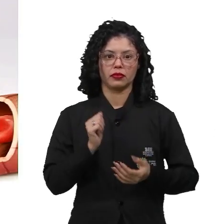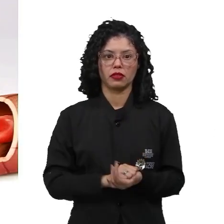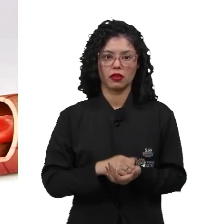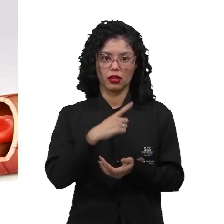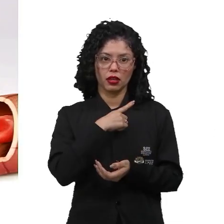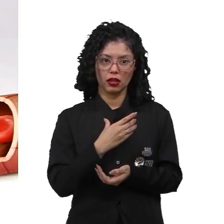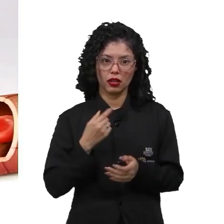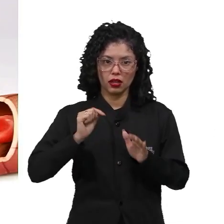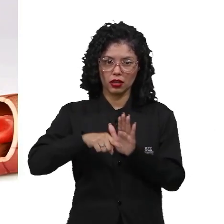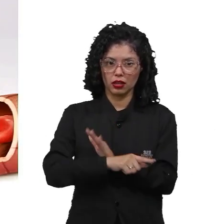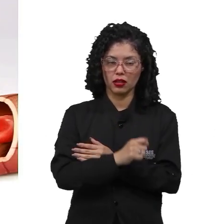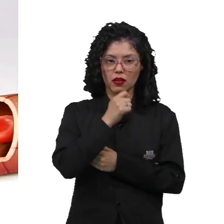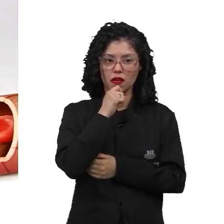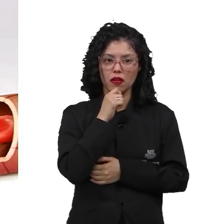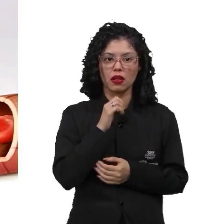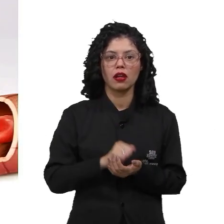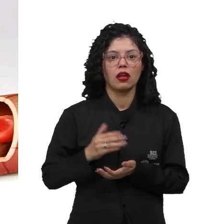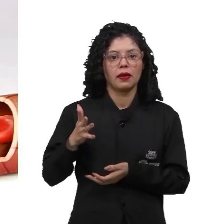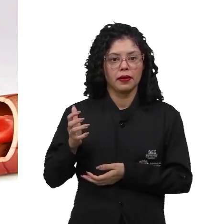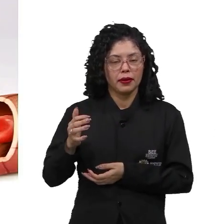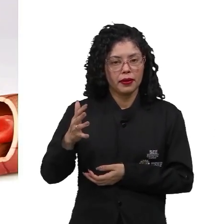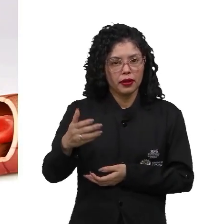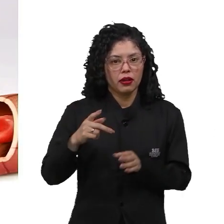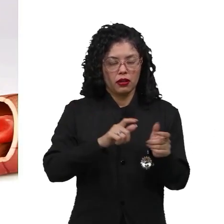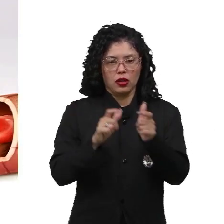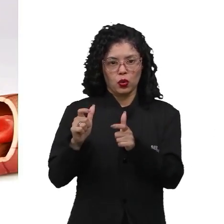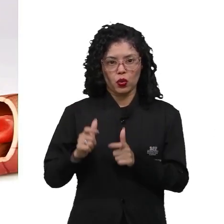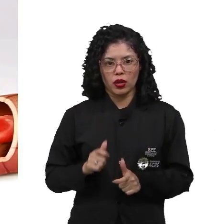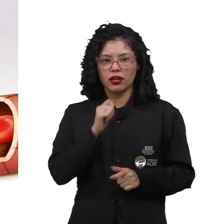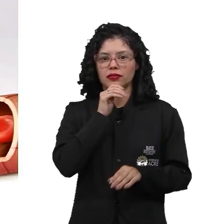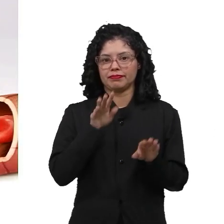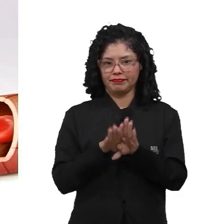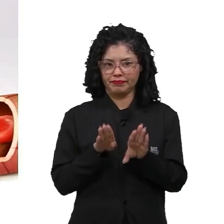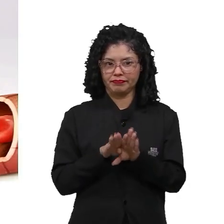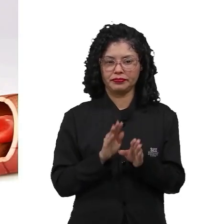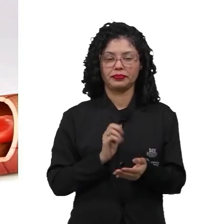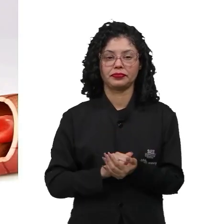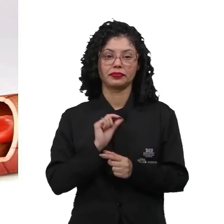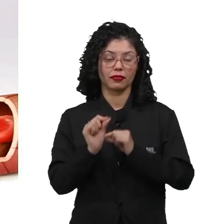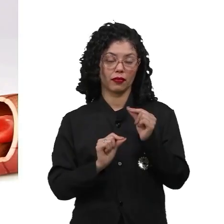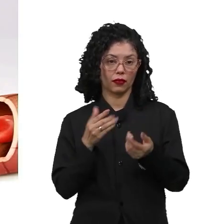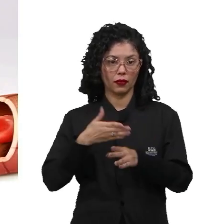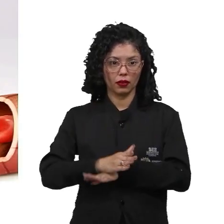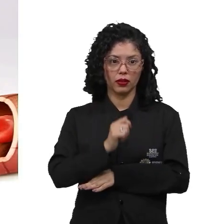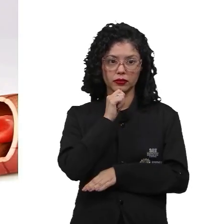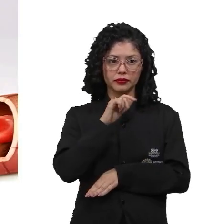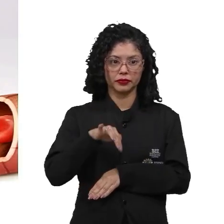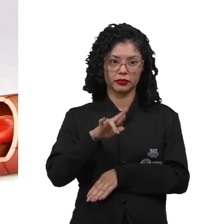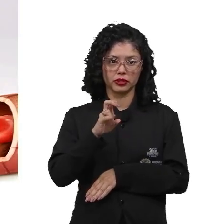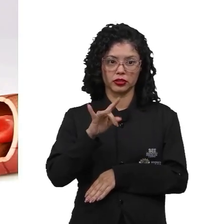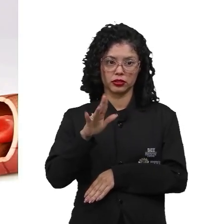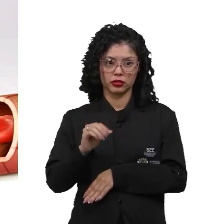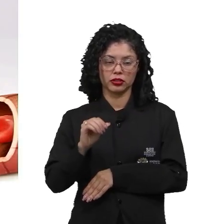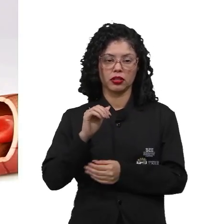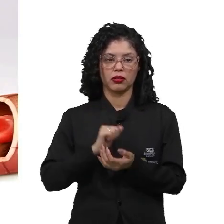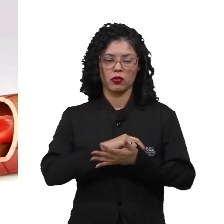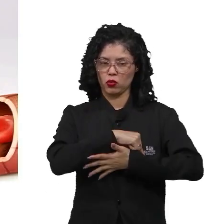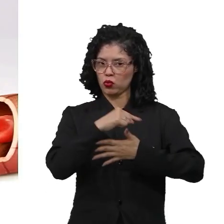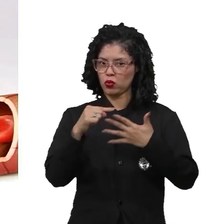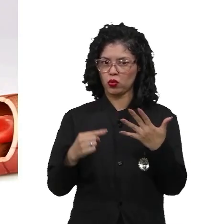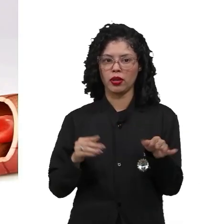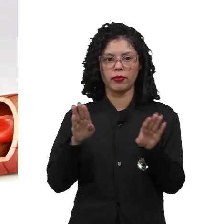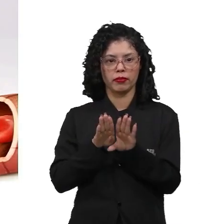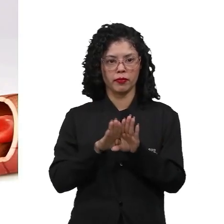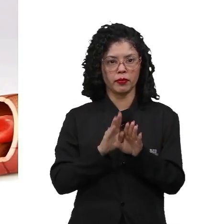ó, entrou ali as bactérias ali nesse ferimento. Então, a gente vai ter ali os mastócitos, os macrófagos, que